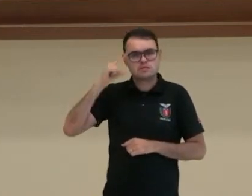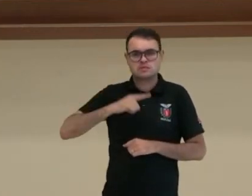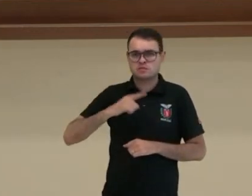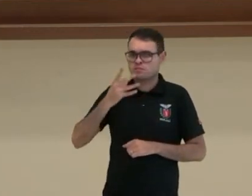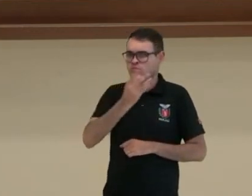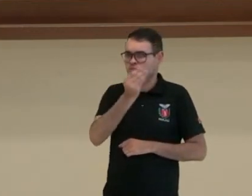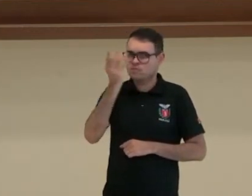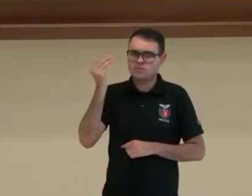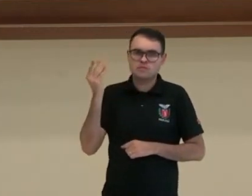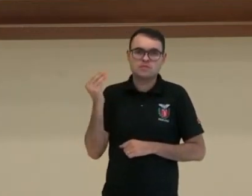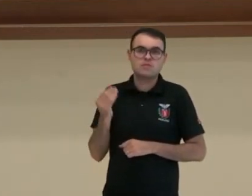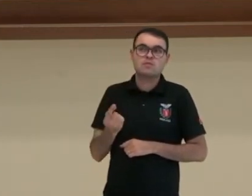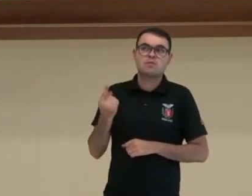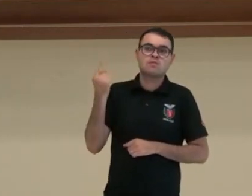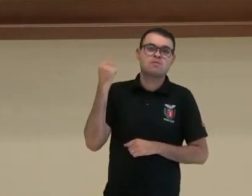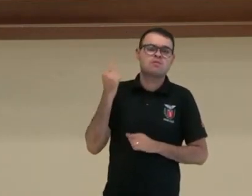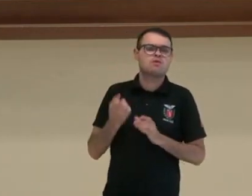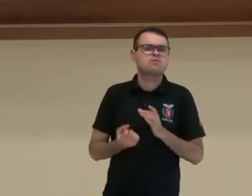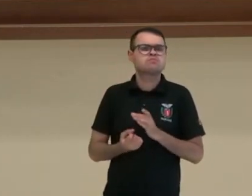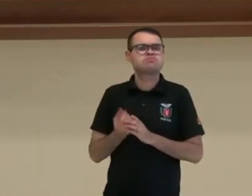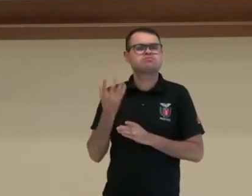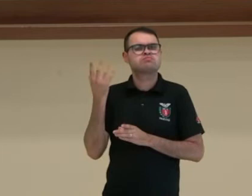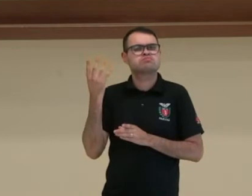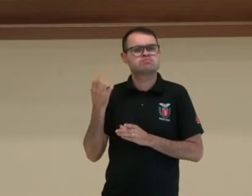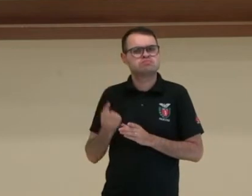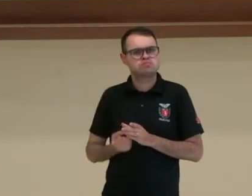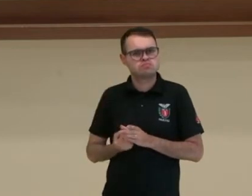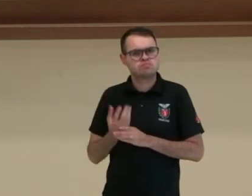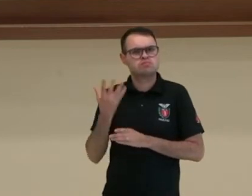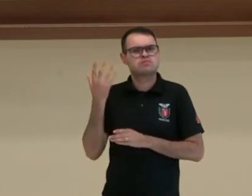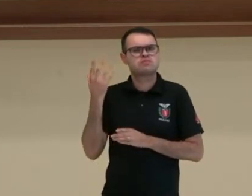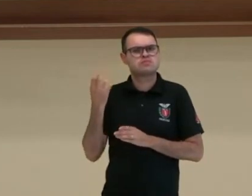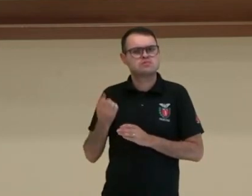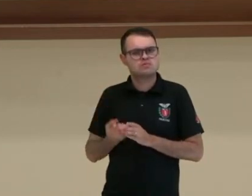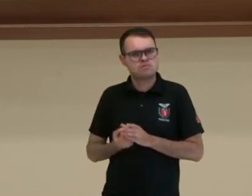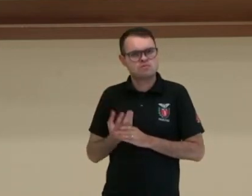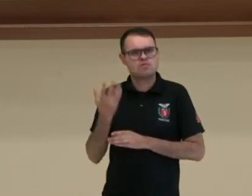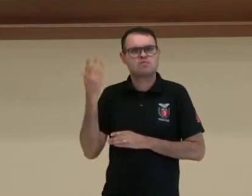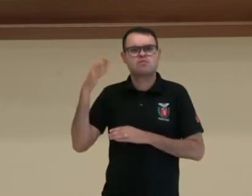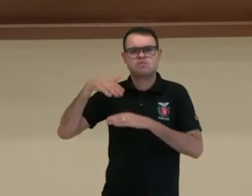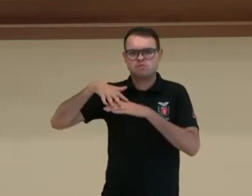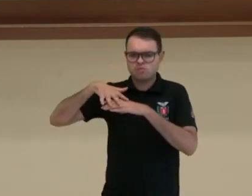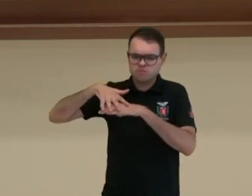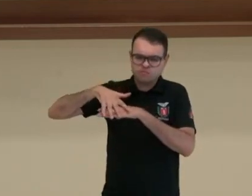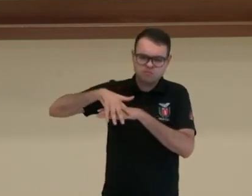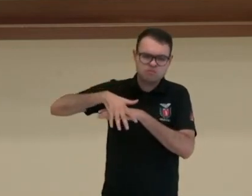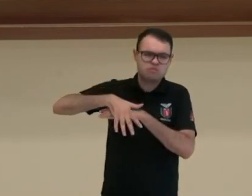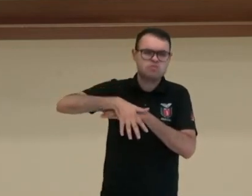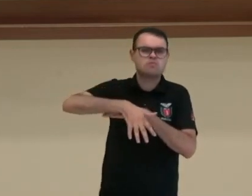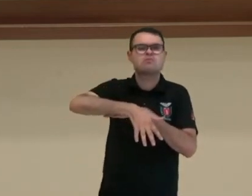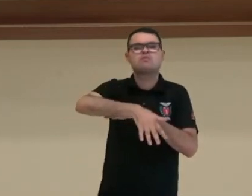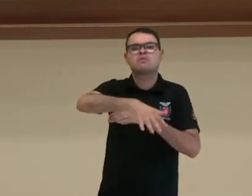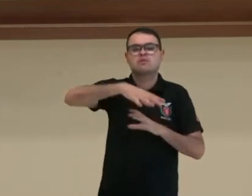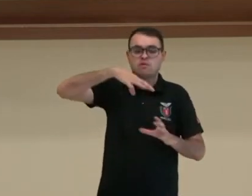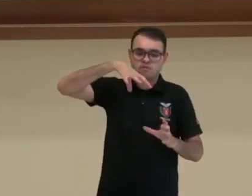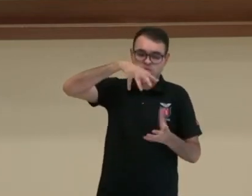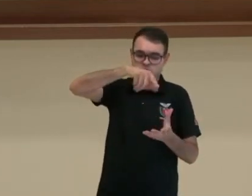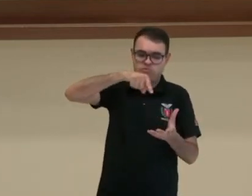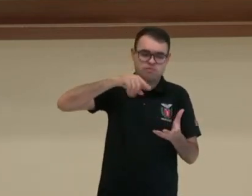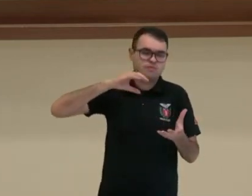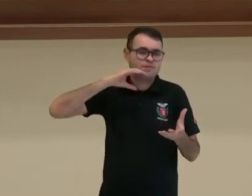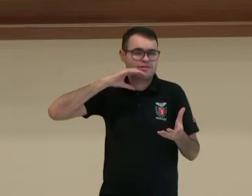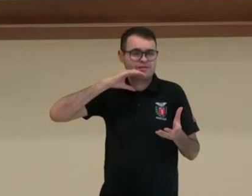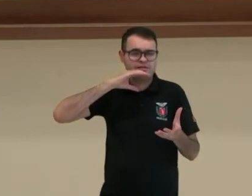primitiva. Liberava vários gases, liberava a lava. E o planeta ficava muito